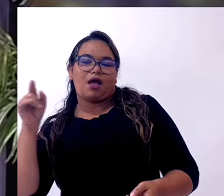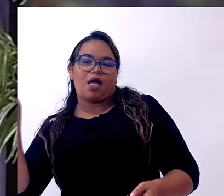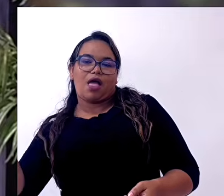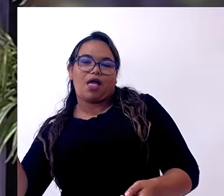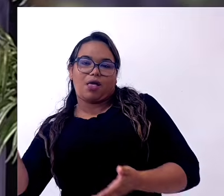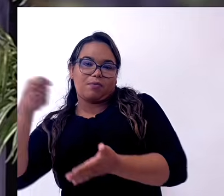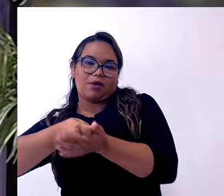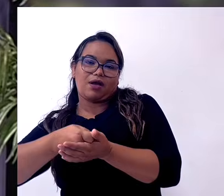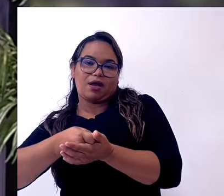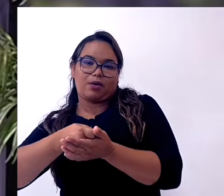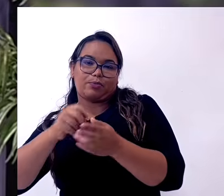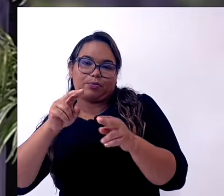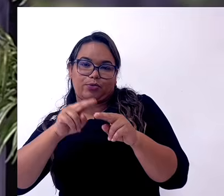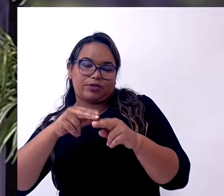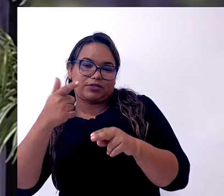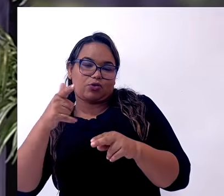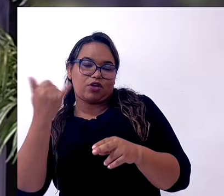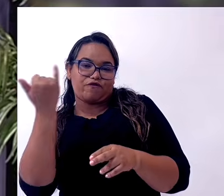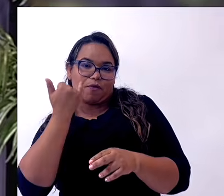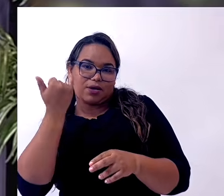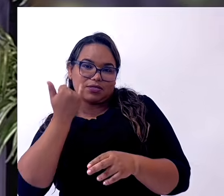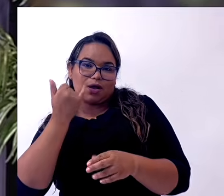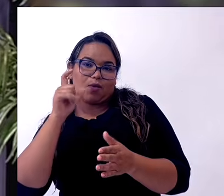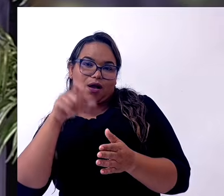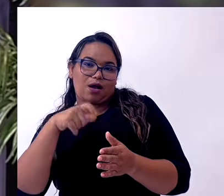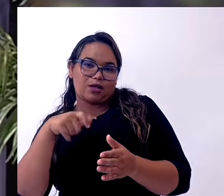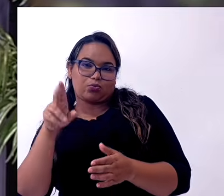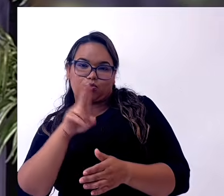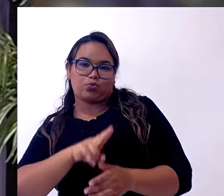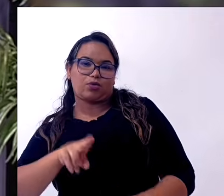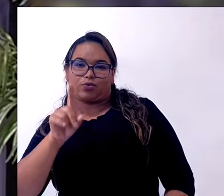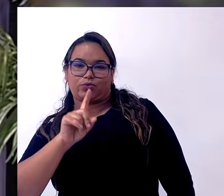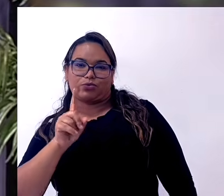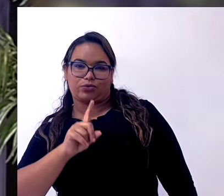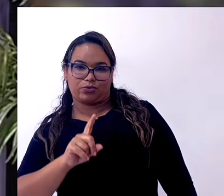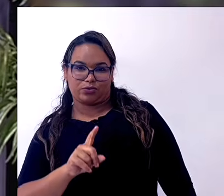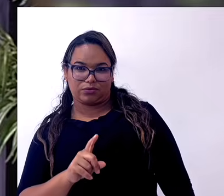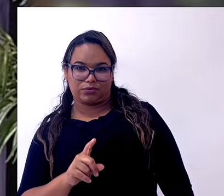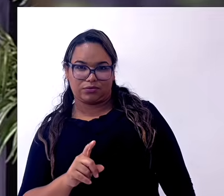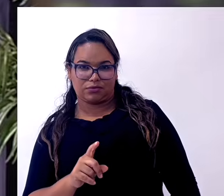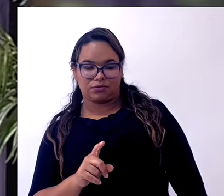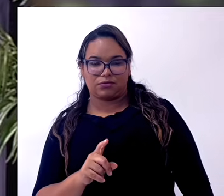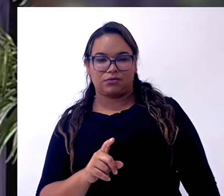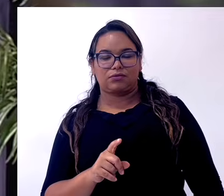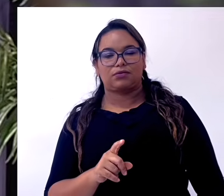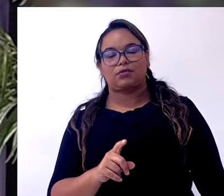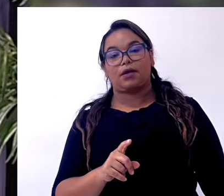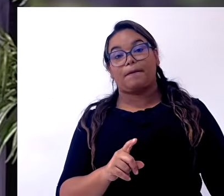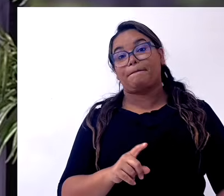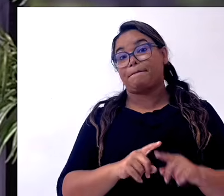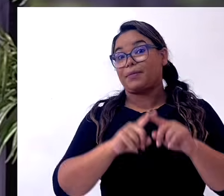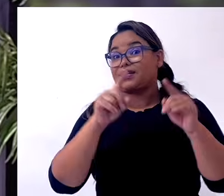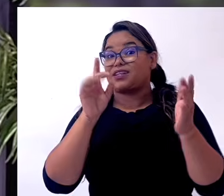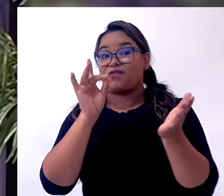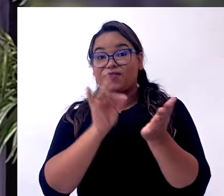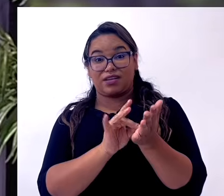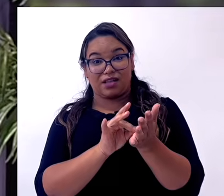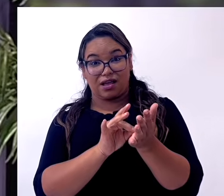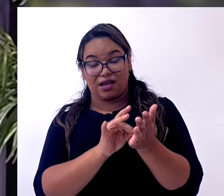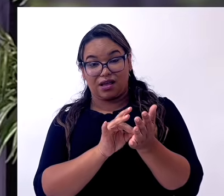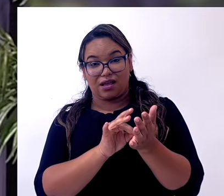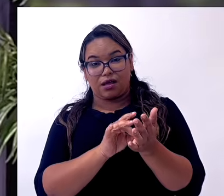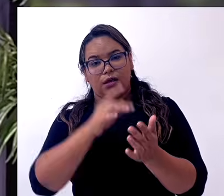cartão de crédito e há um registro de uma transação de cartão de crédito daquela ligação. Mas não foi encontrado nenhum